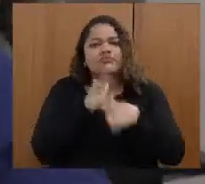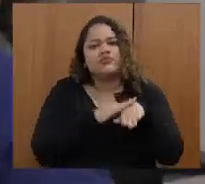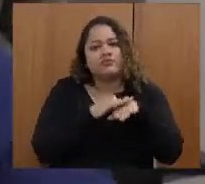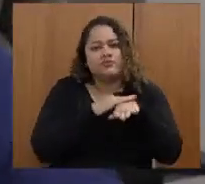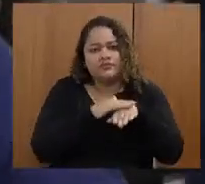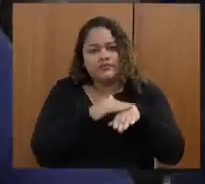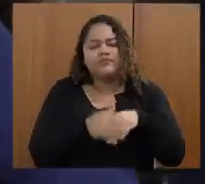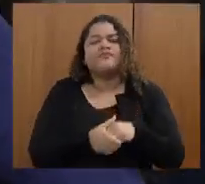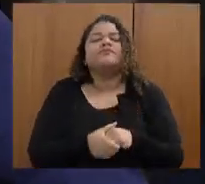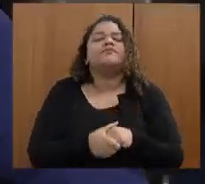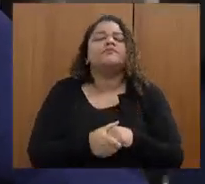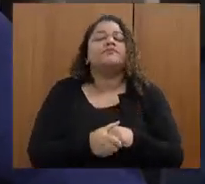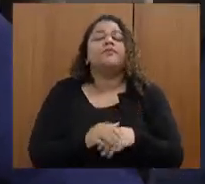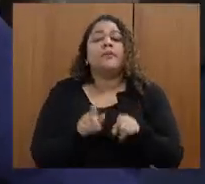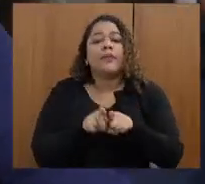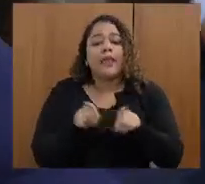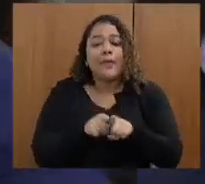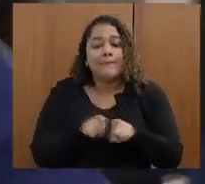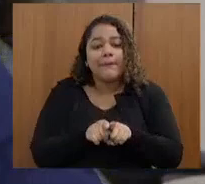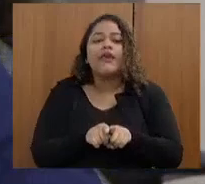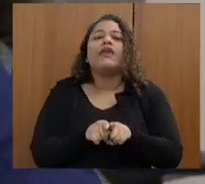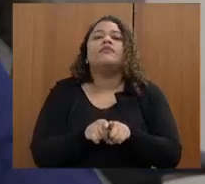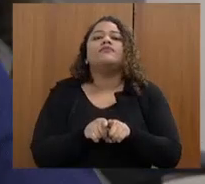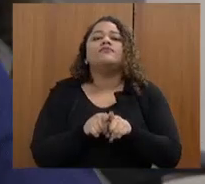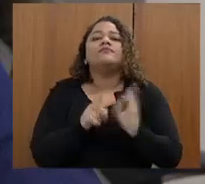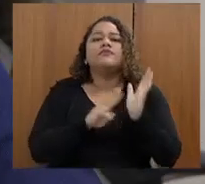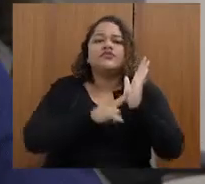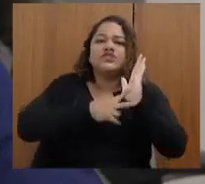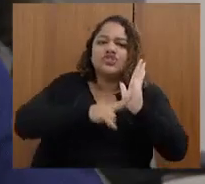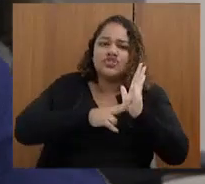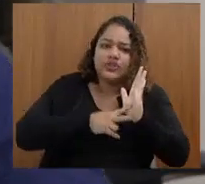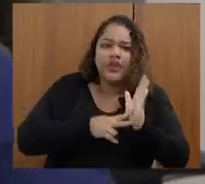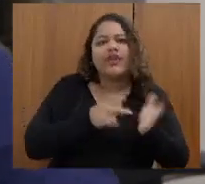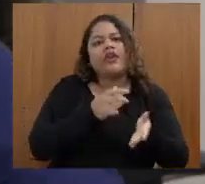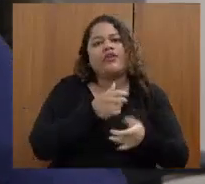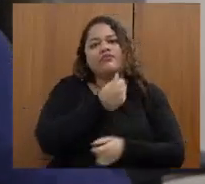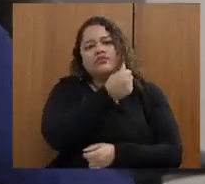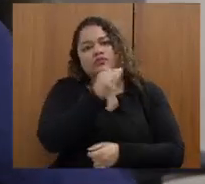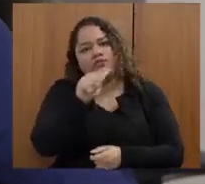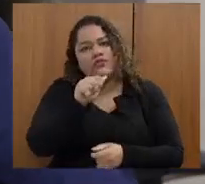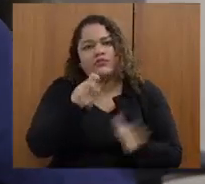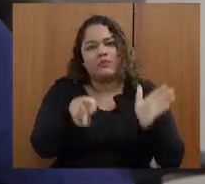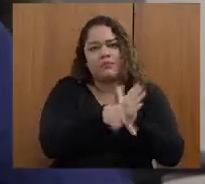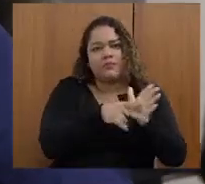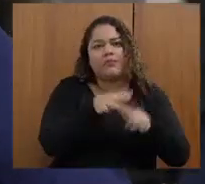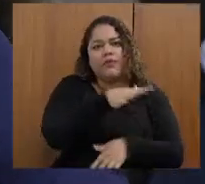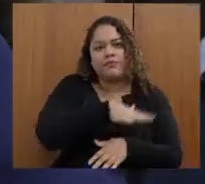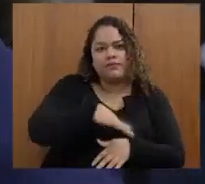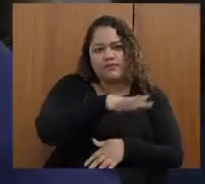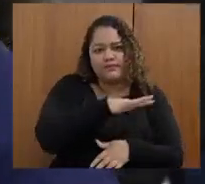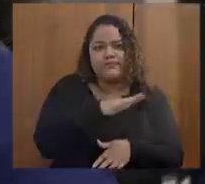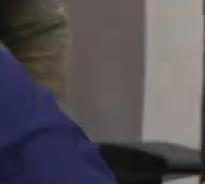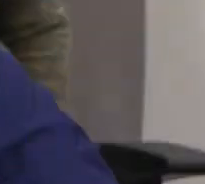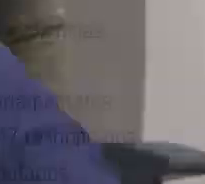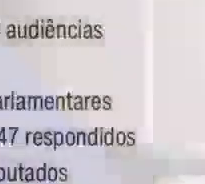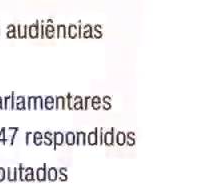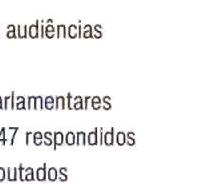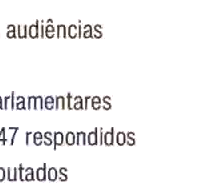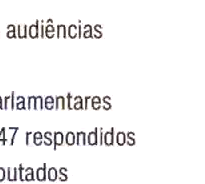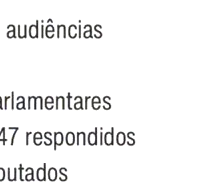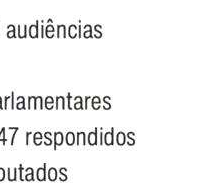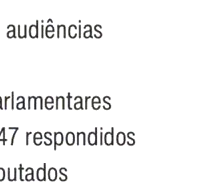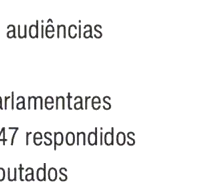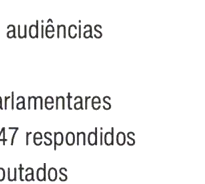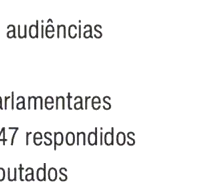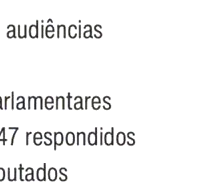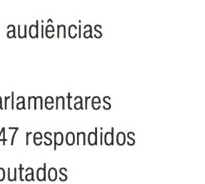entidades de classe com órgãos de controle como Ministério Público defensoria e deseja realizamos quase